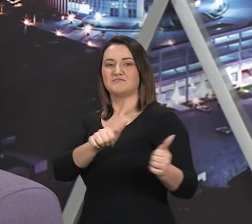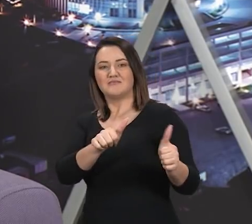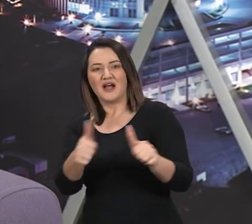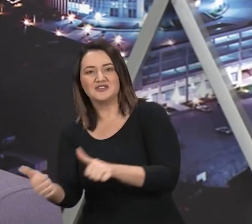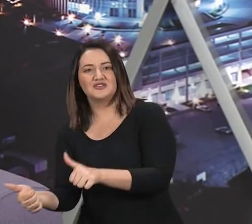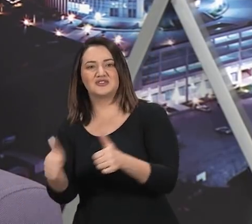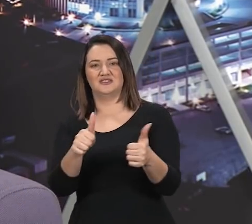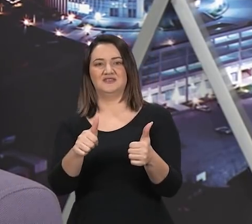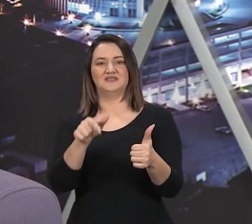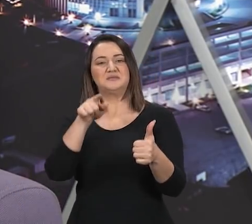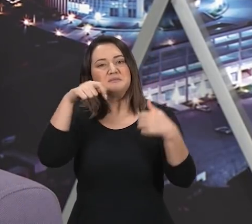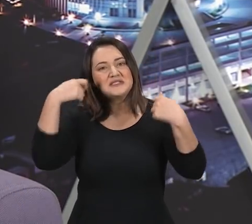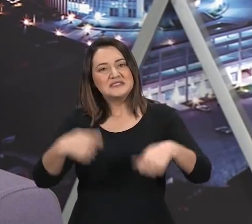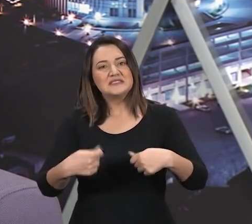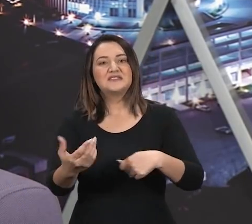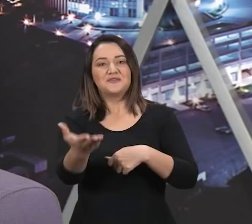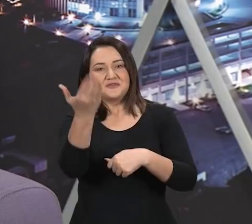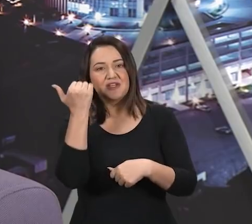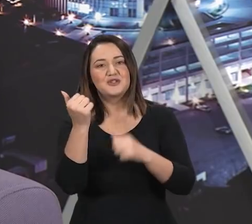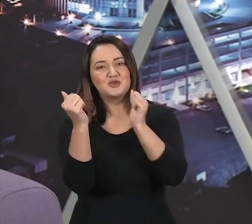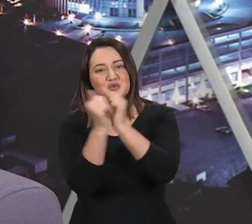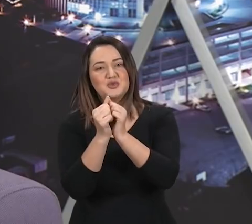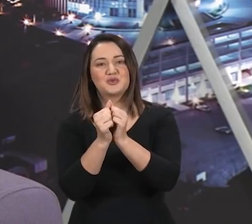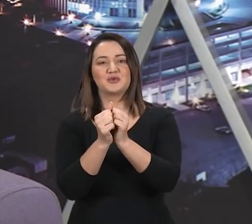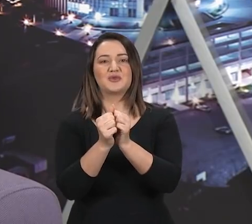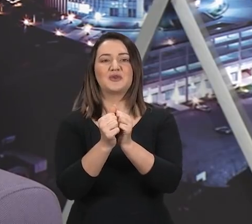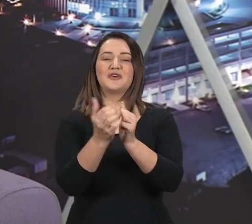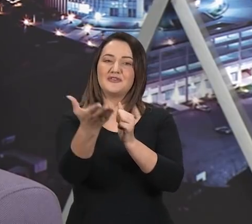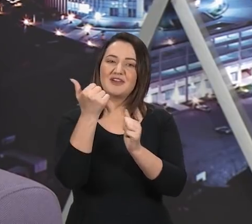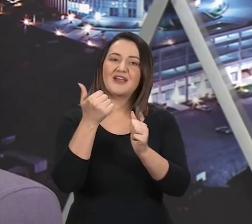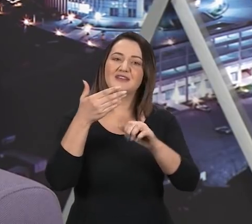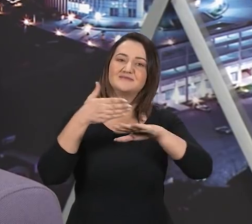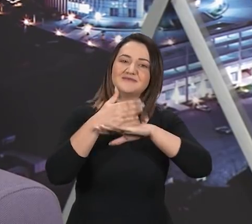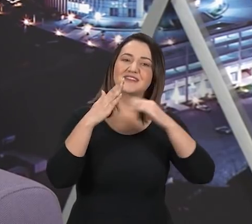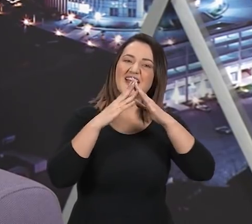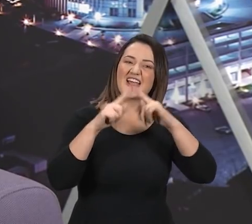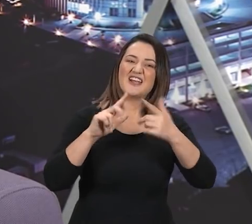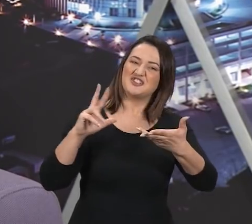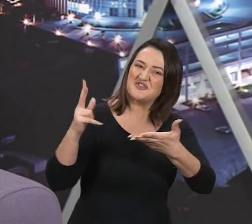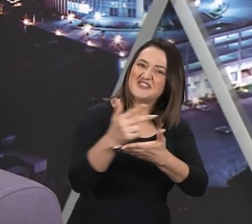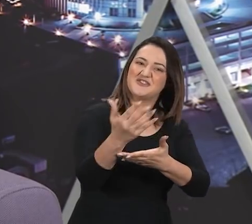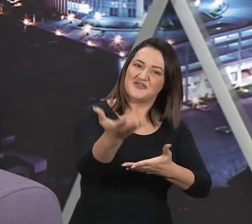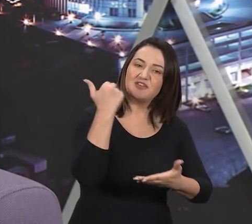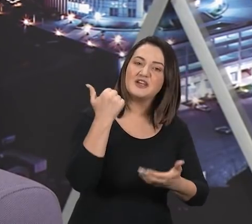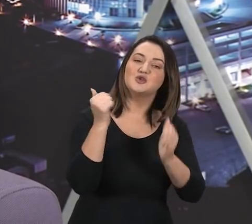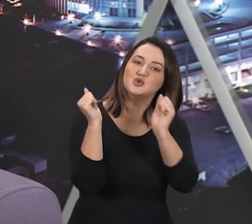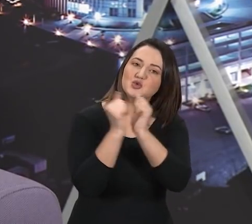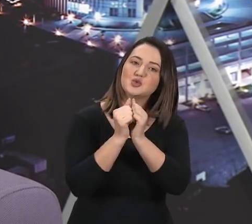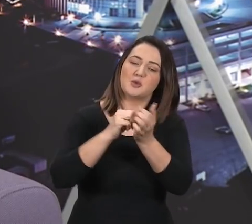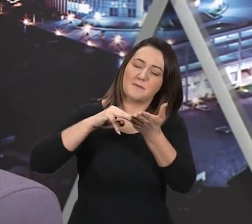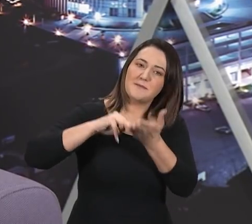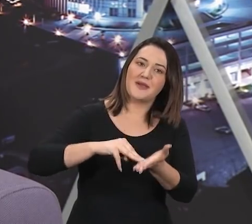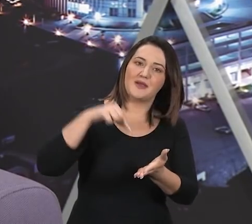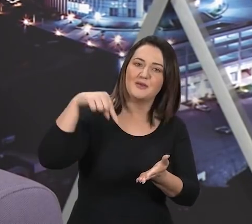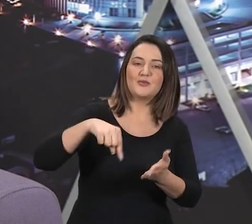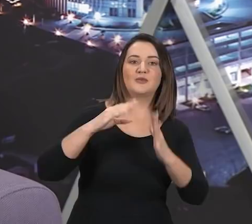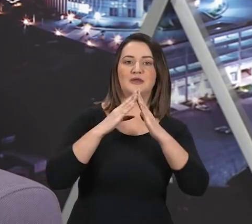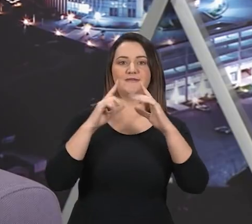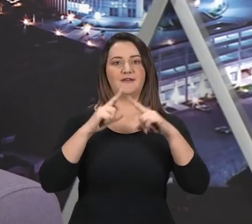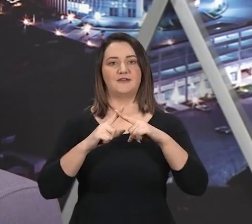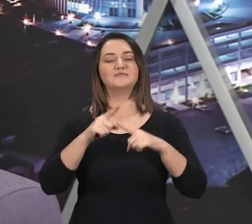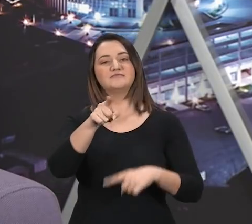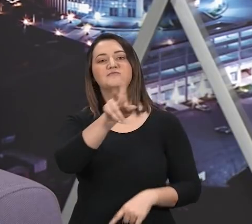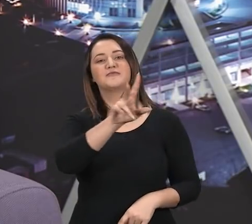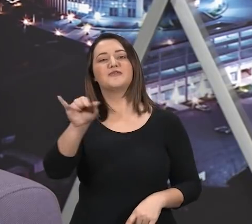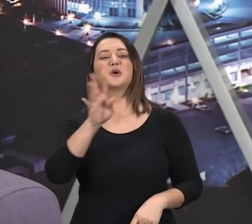Jesus. Nasça de novo. Seja batizado. Vem para cá. Seja adventista. Vem conosco. Venha ser membro da